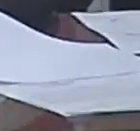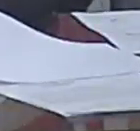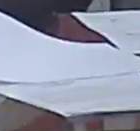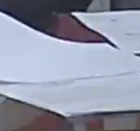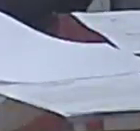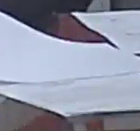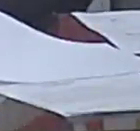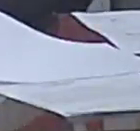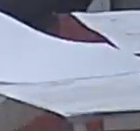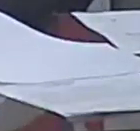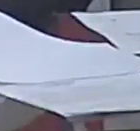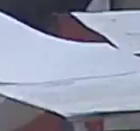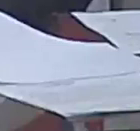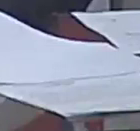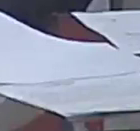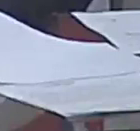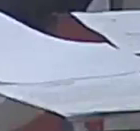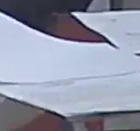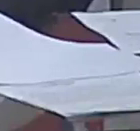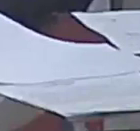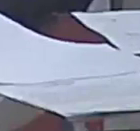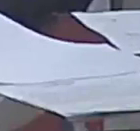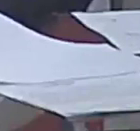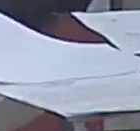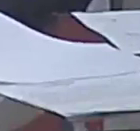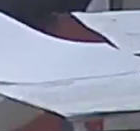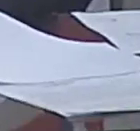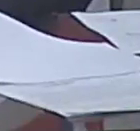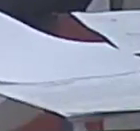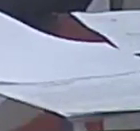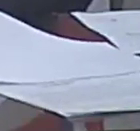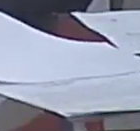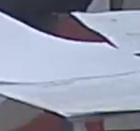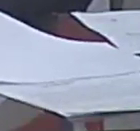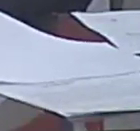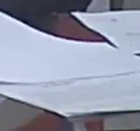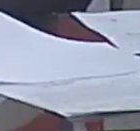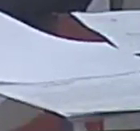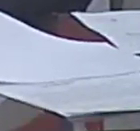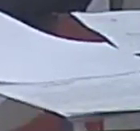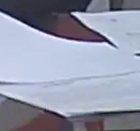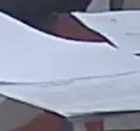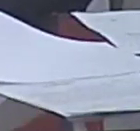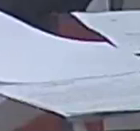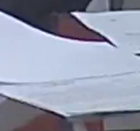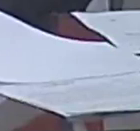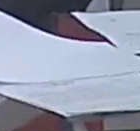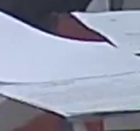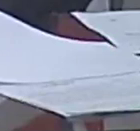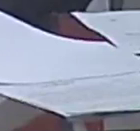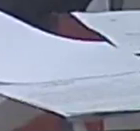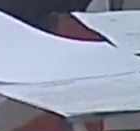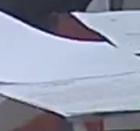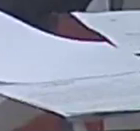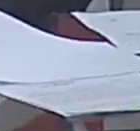Chandela e Protetor, indicação 547 de 2019. indica ao Poder Executivo encaminhando anteprojeto de